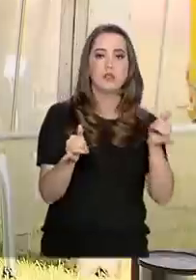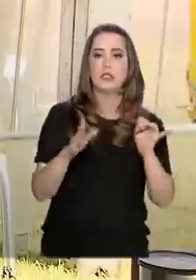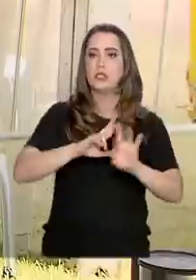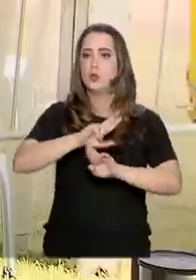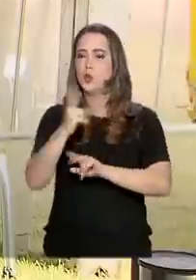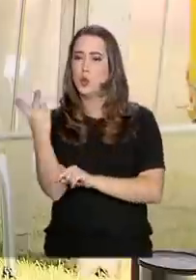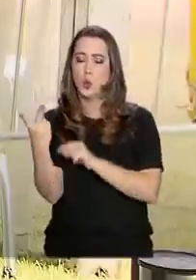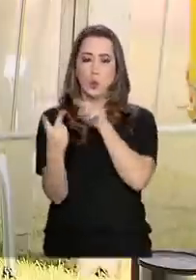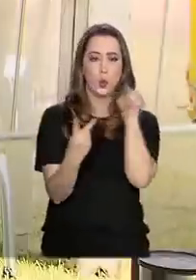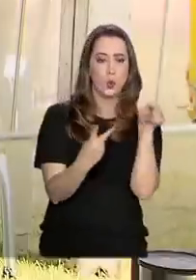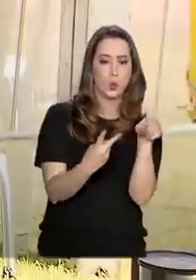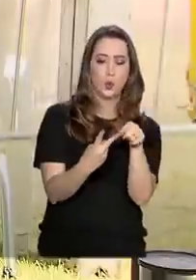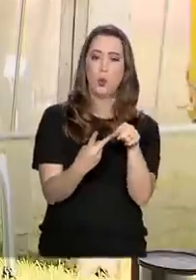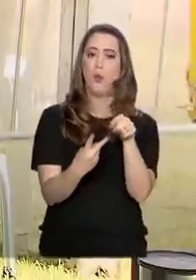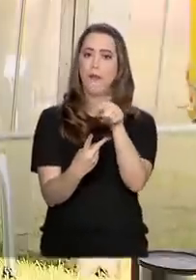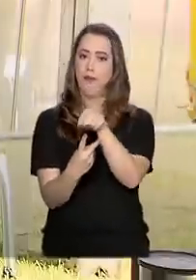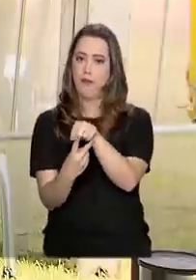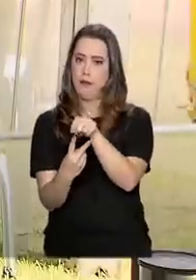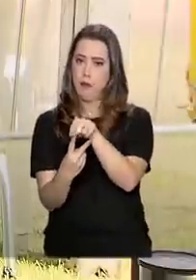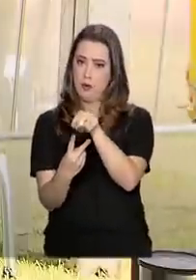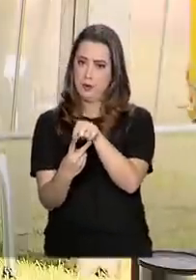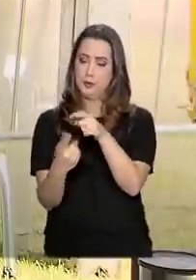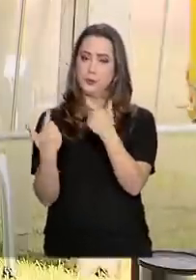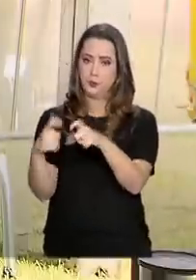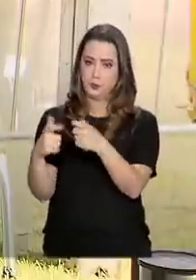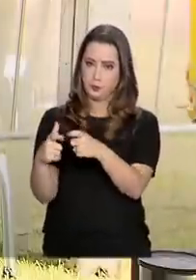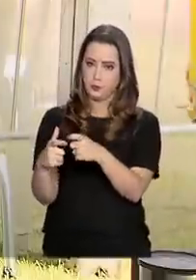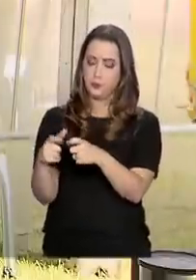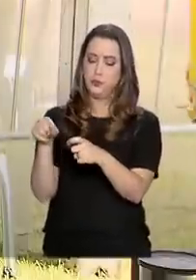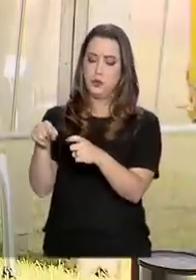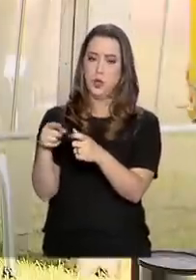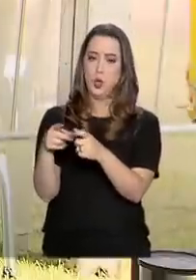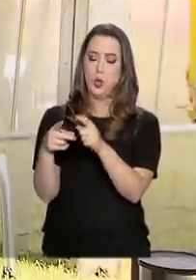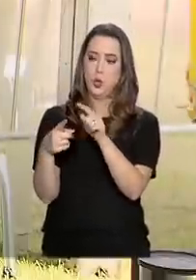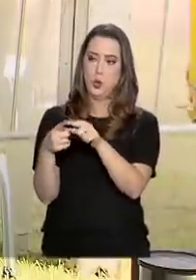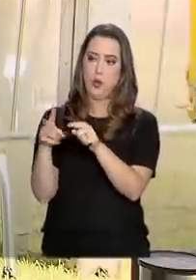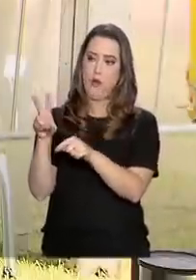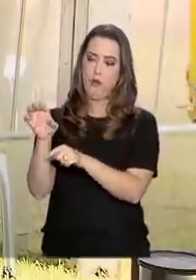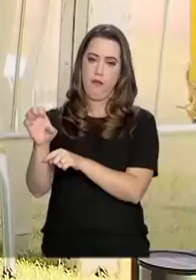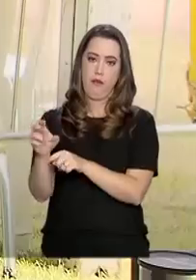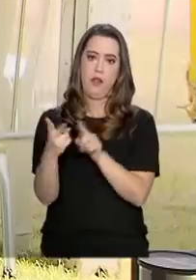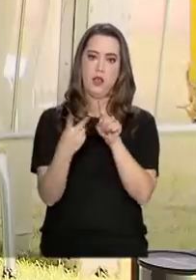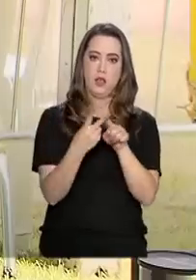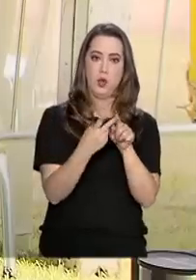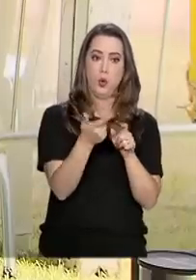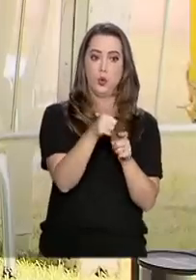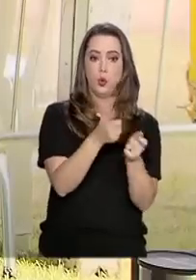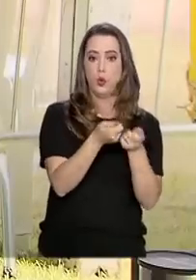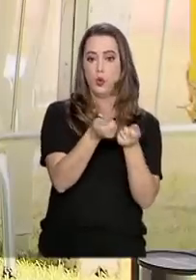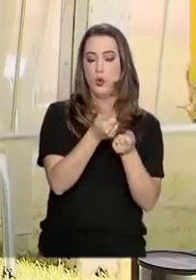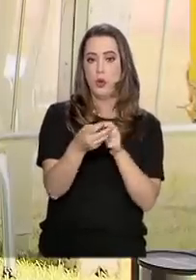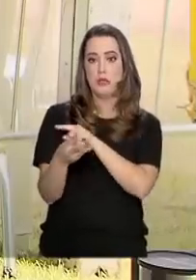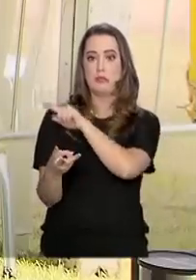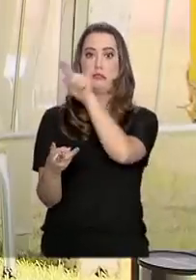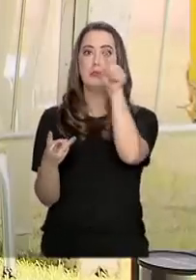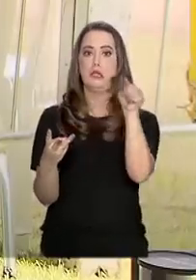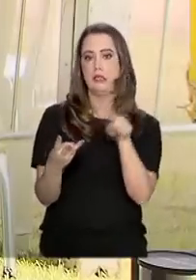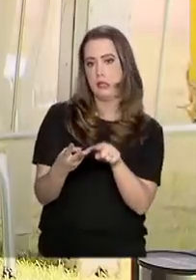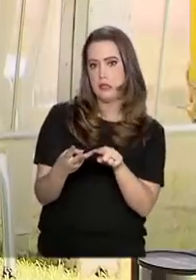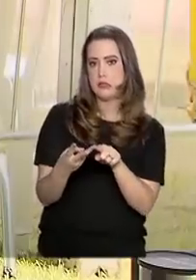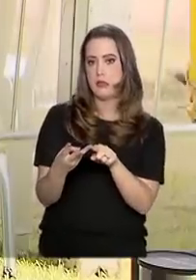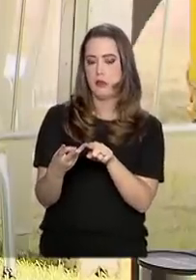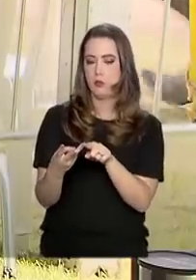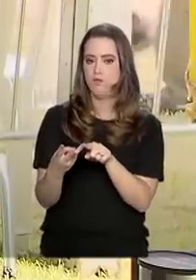essa lista também sendo montada num posto de controle aqui que fica próximo, na estação do conhecimento, e havia ainda uma terceira